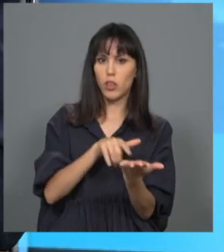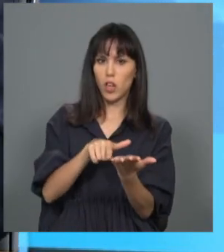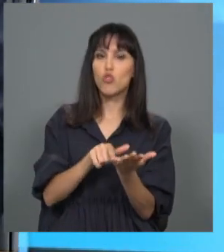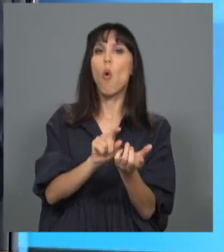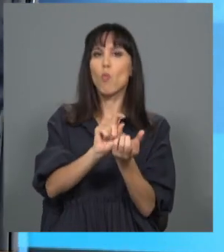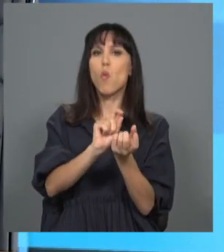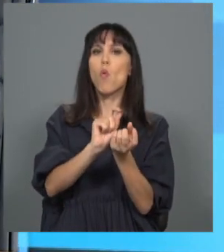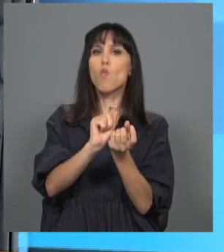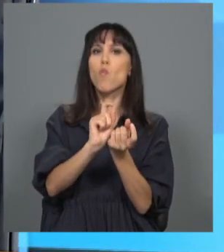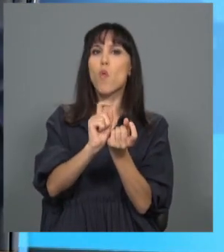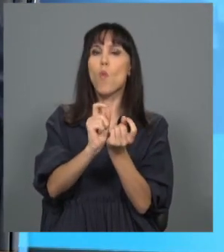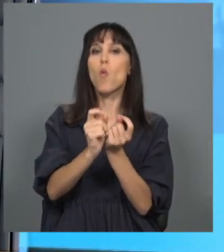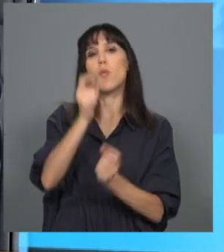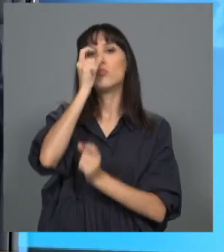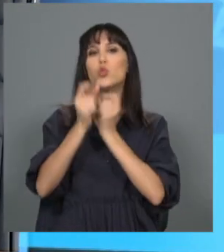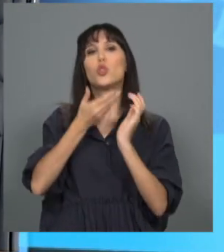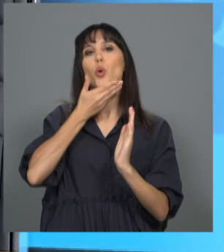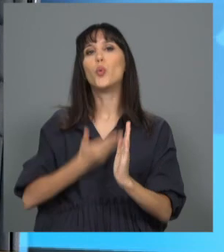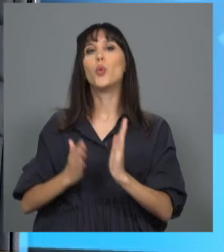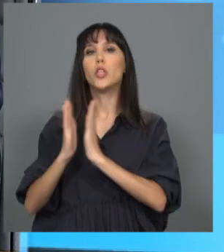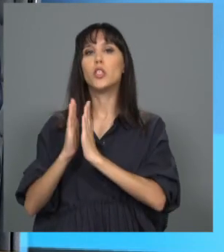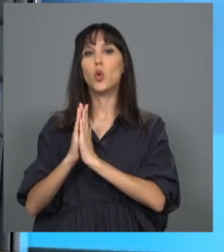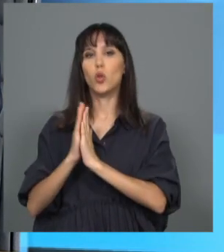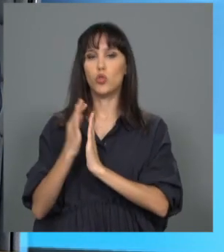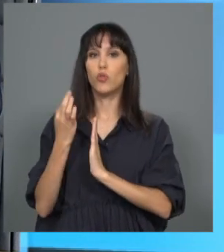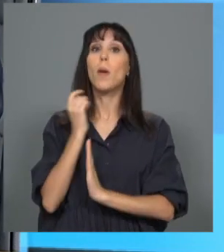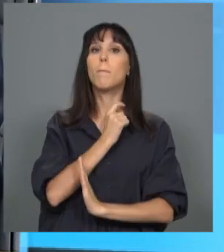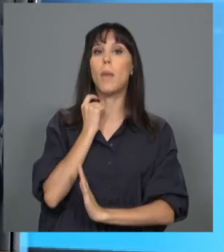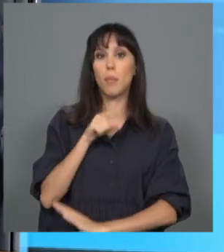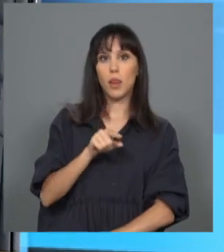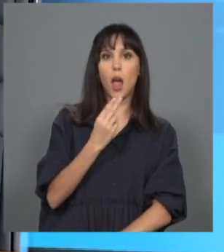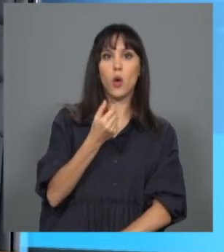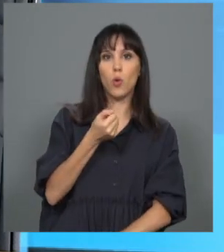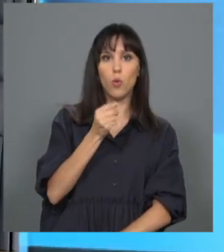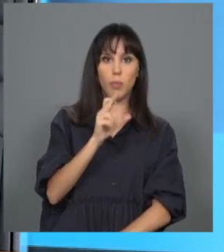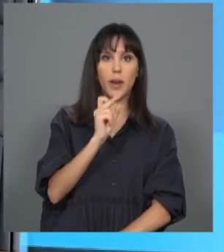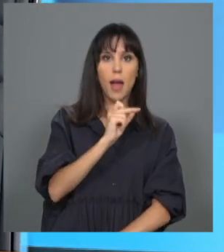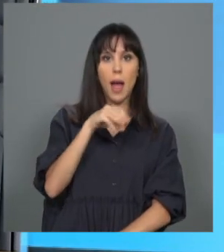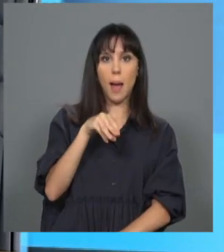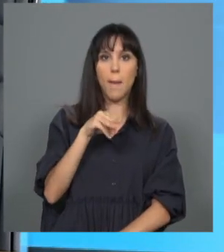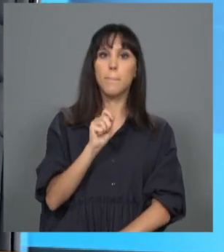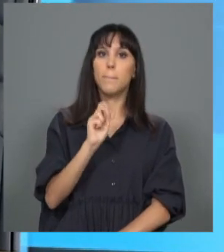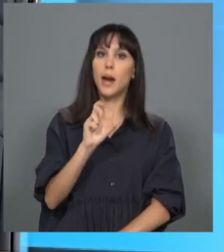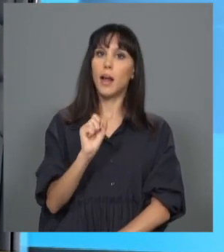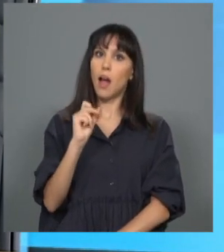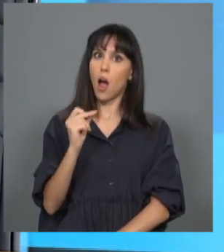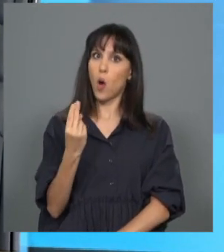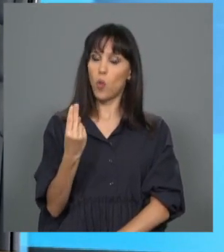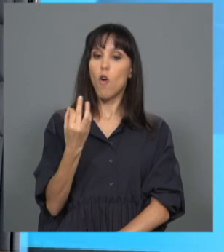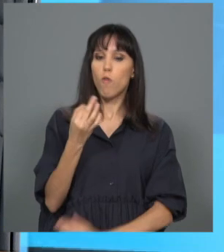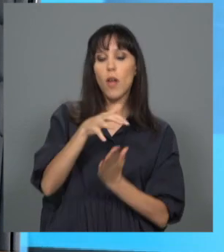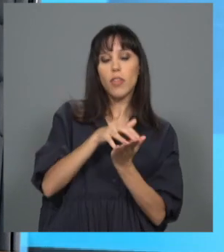atualizado por teólogos, nomeadamente o pároco de Oberammergau. O texto tem sido atualizado,